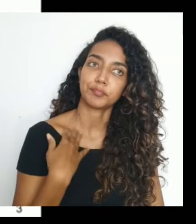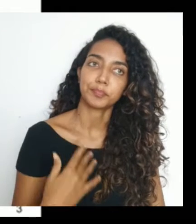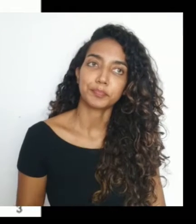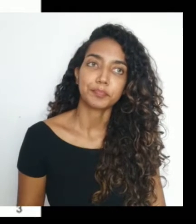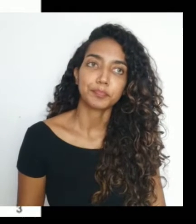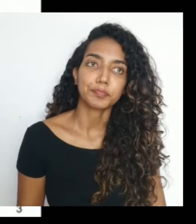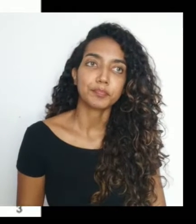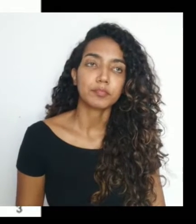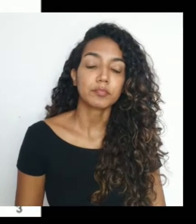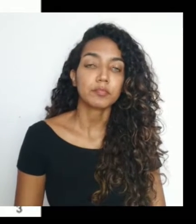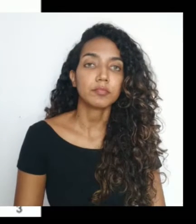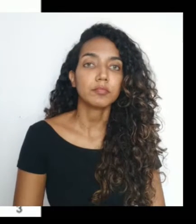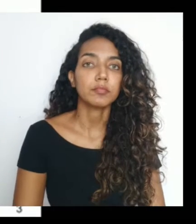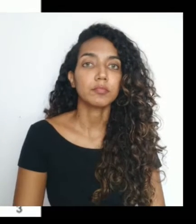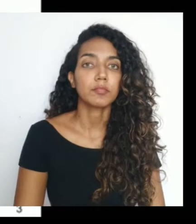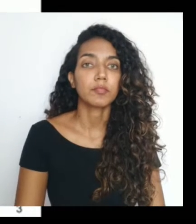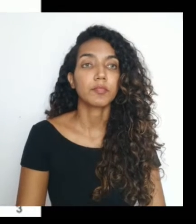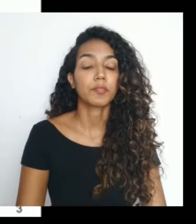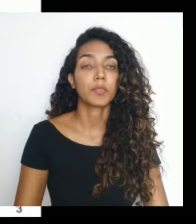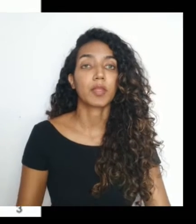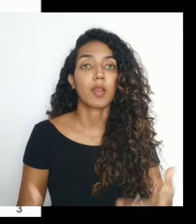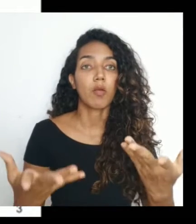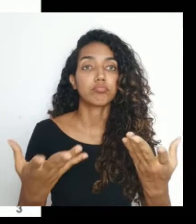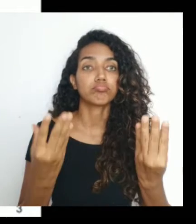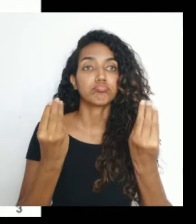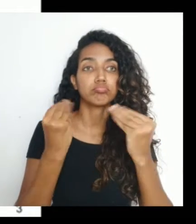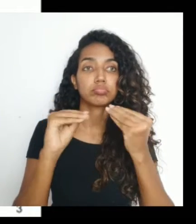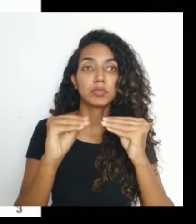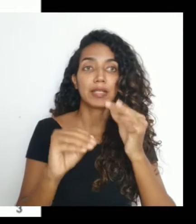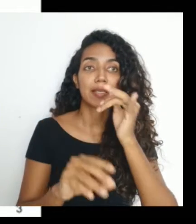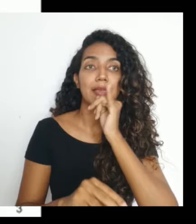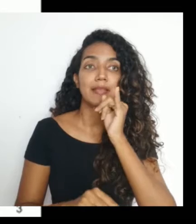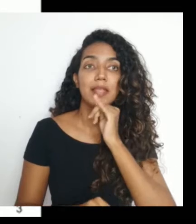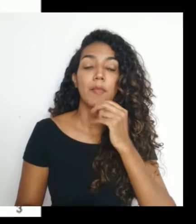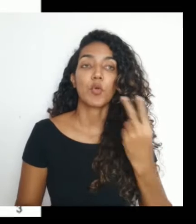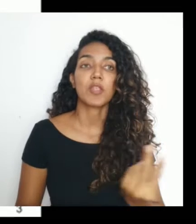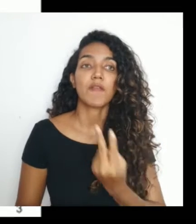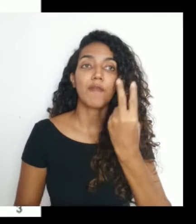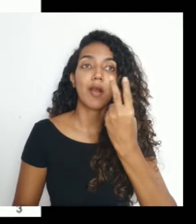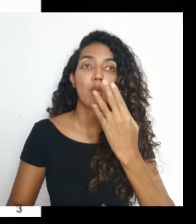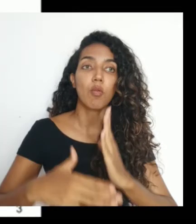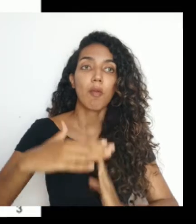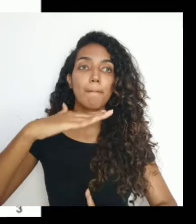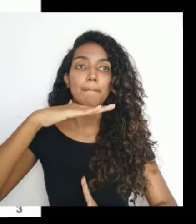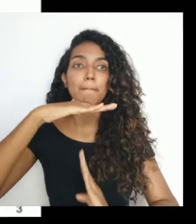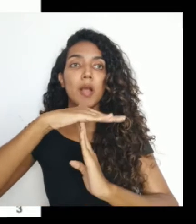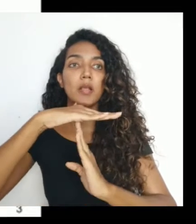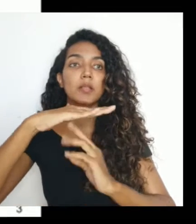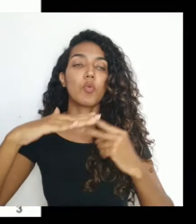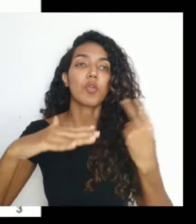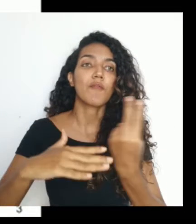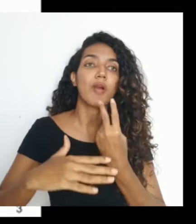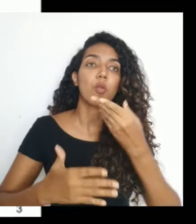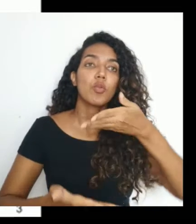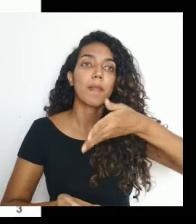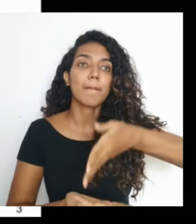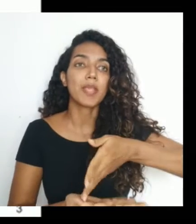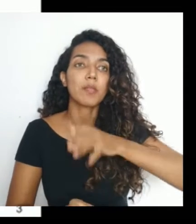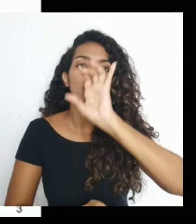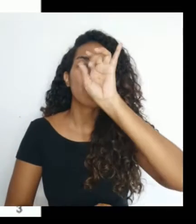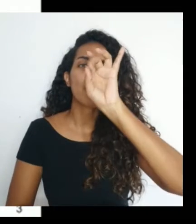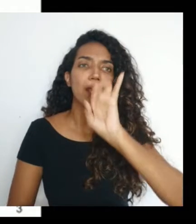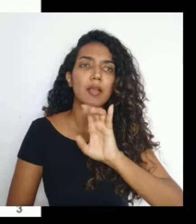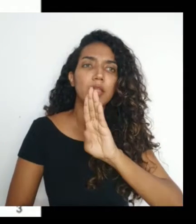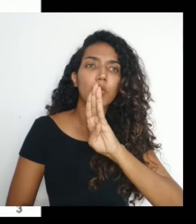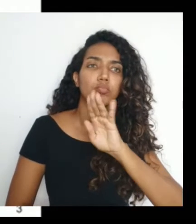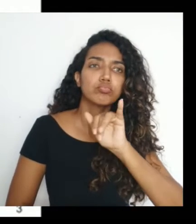Eu deixo aqui exemplos de valores máximos e mínimos de cada um desses tipos, tá? Se vocês quiserem dar uma olhada melhor, mais